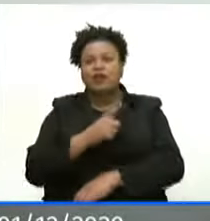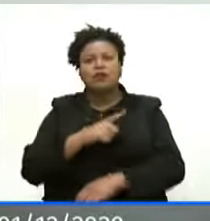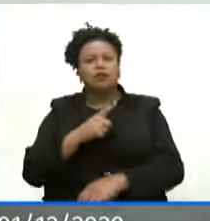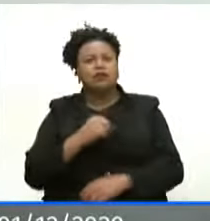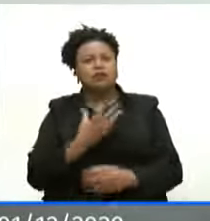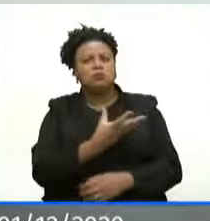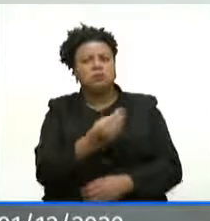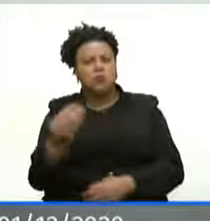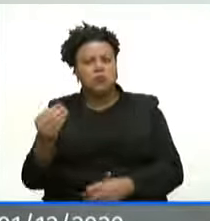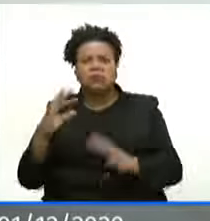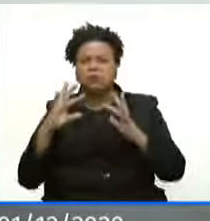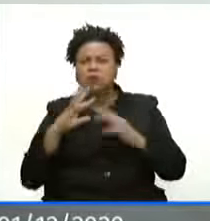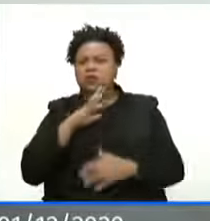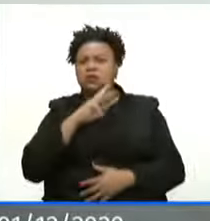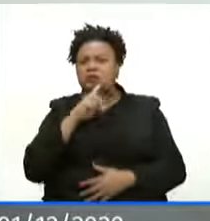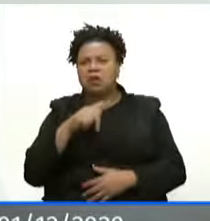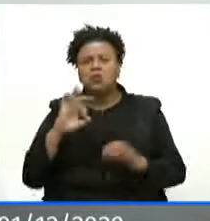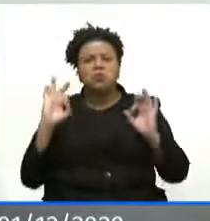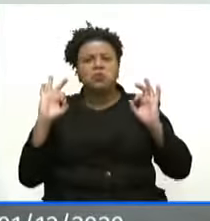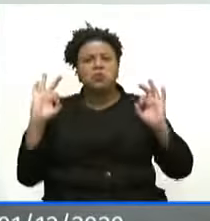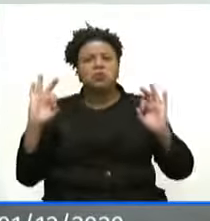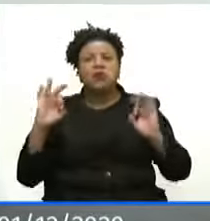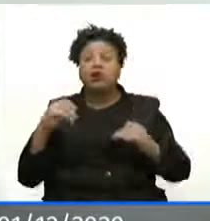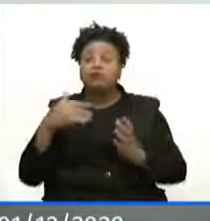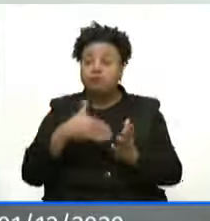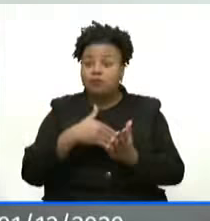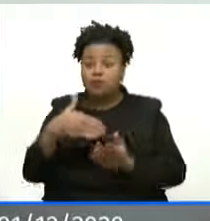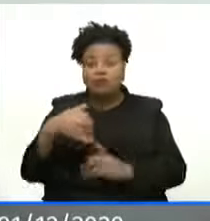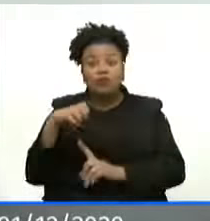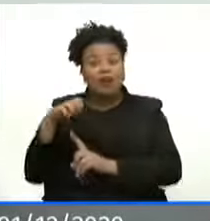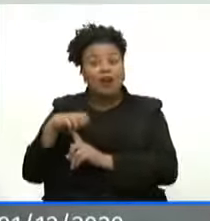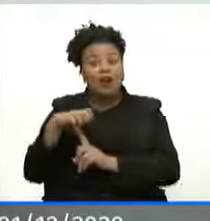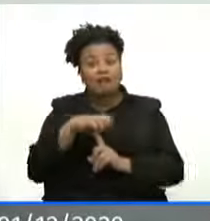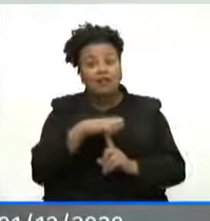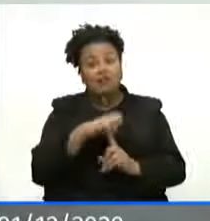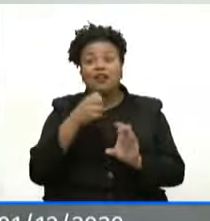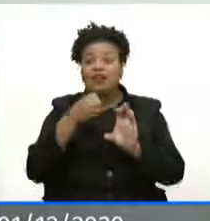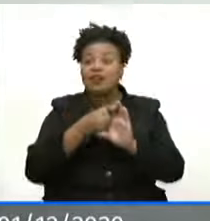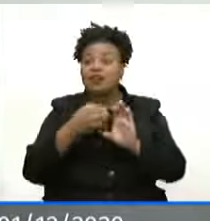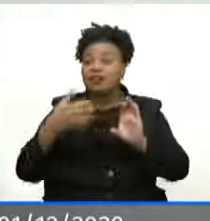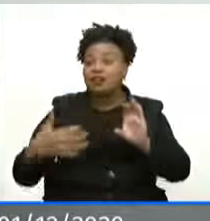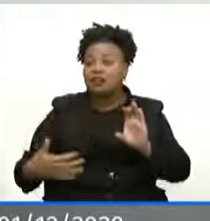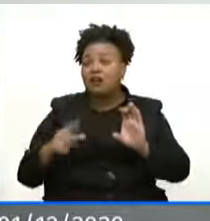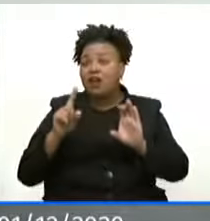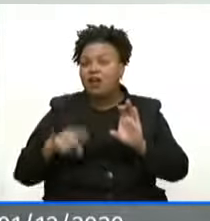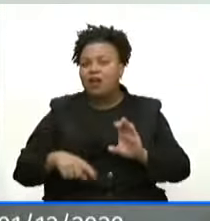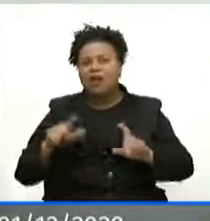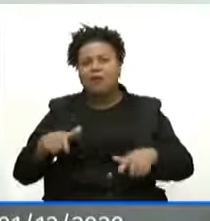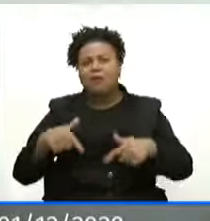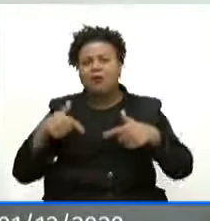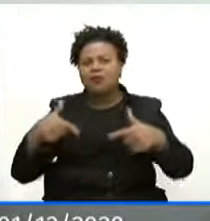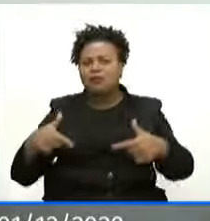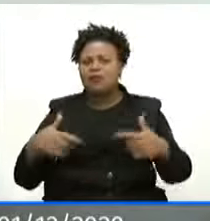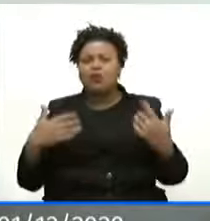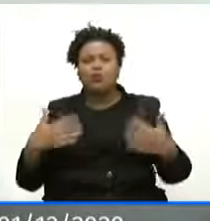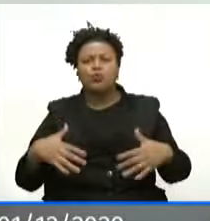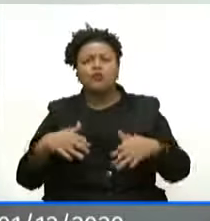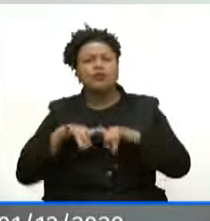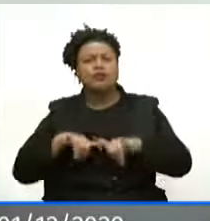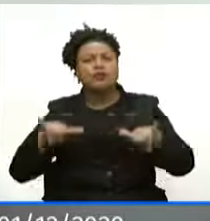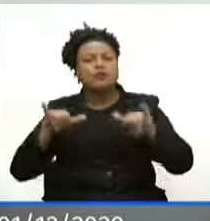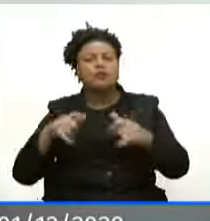alto nível zootécnico. Desde então, a Feia Ovelha caracterizou-se como uma iniciativa de grande